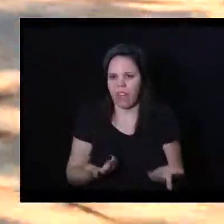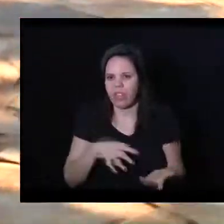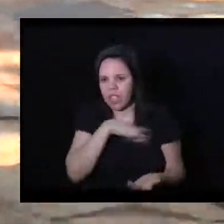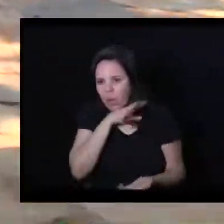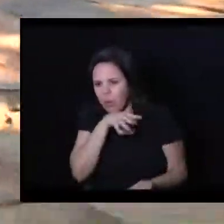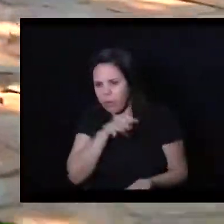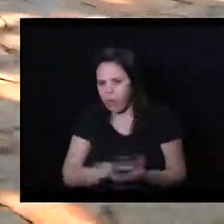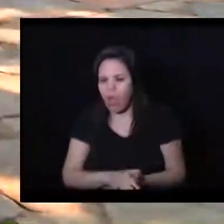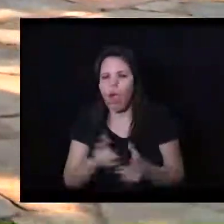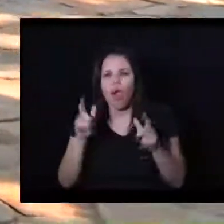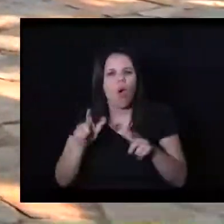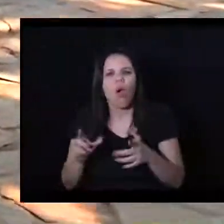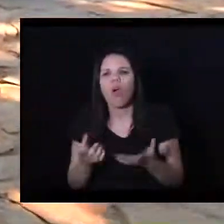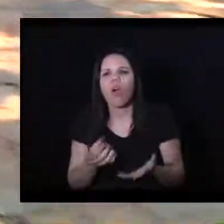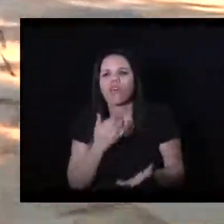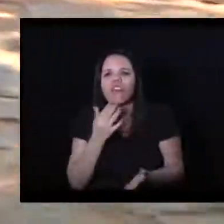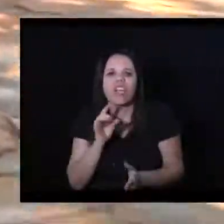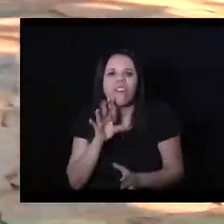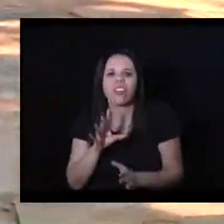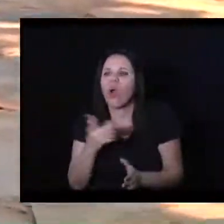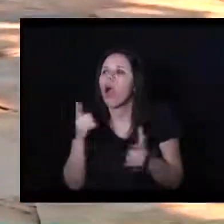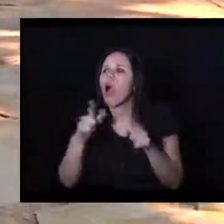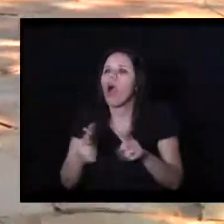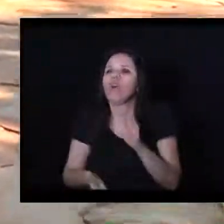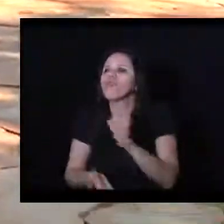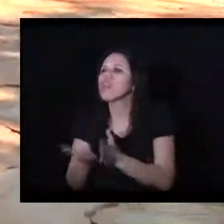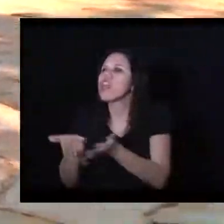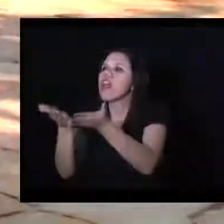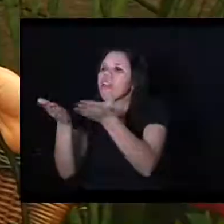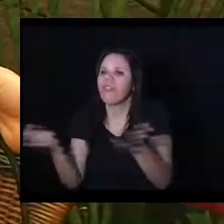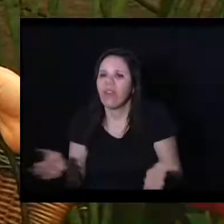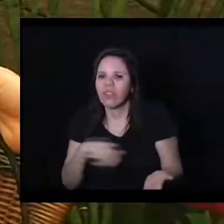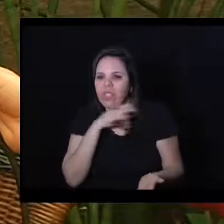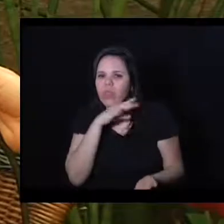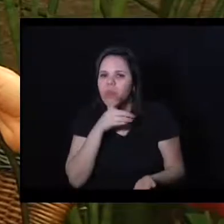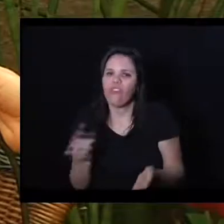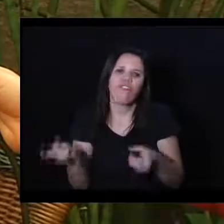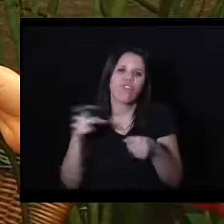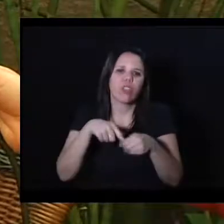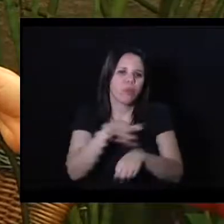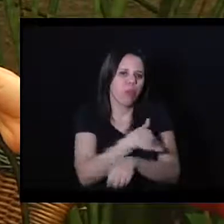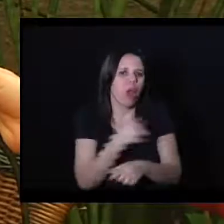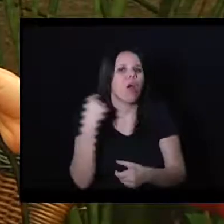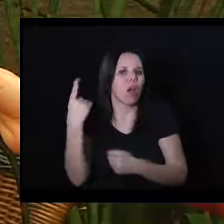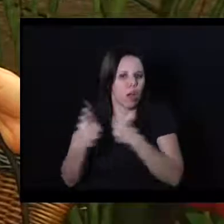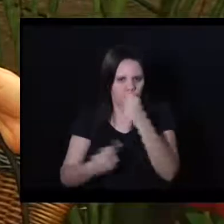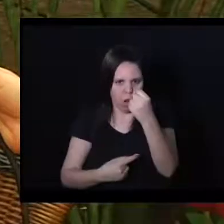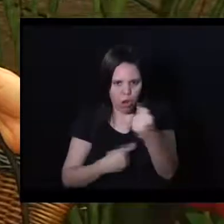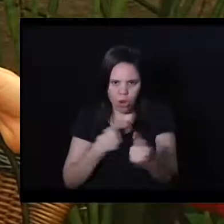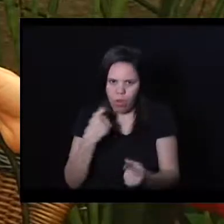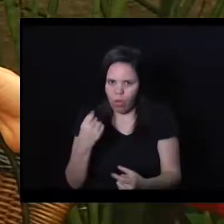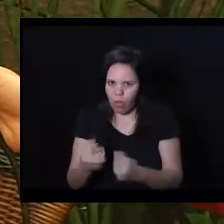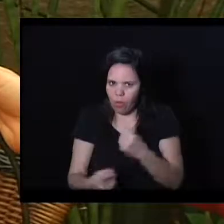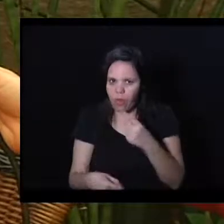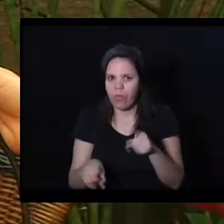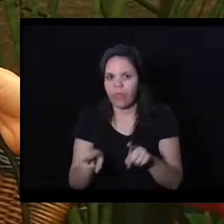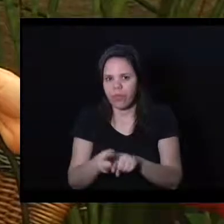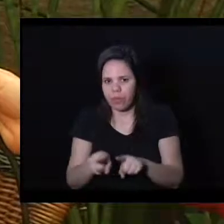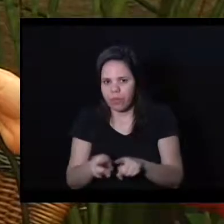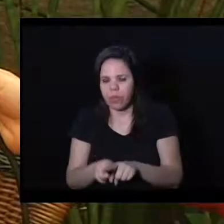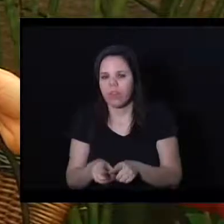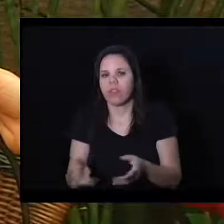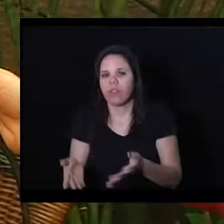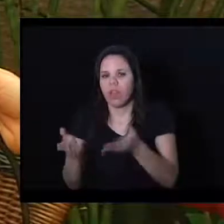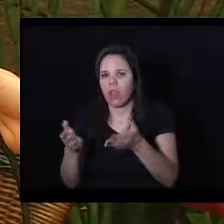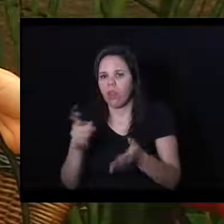Afinal, para onde iriam os animais castrados? Voltariam para as ruas? Alguns animais tiveram que ser recolhidos, então nós